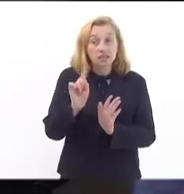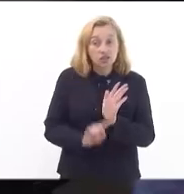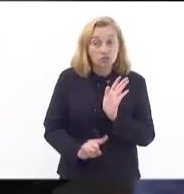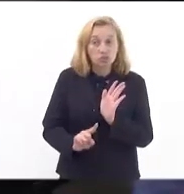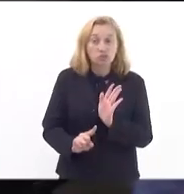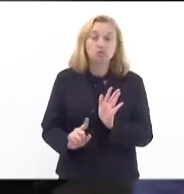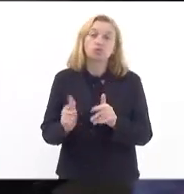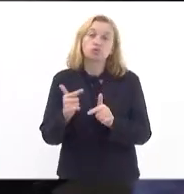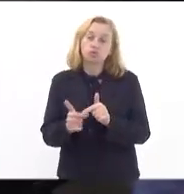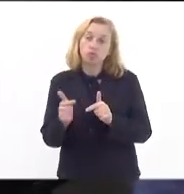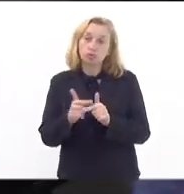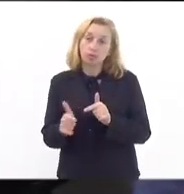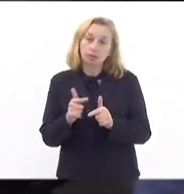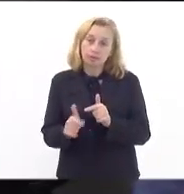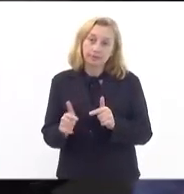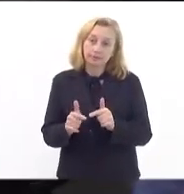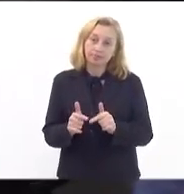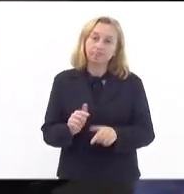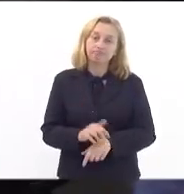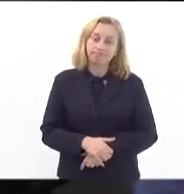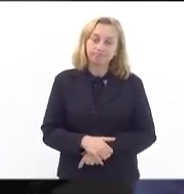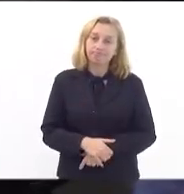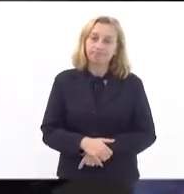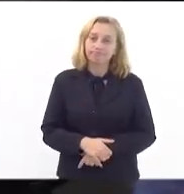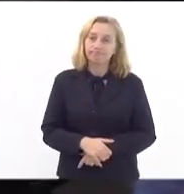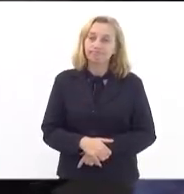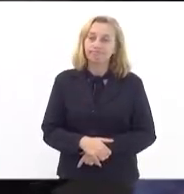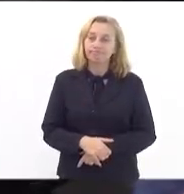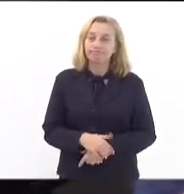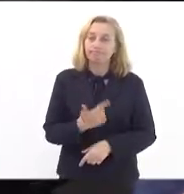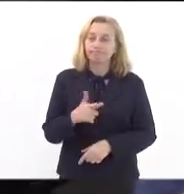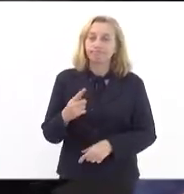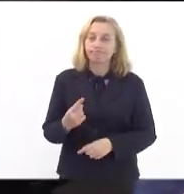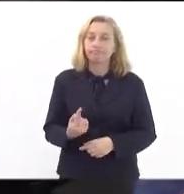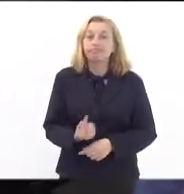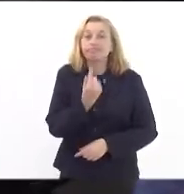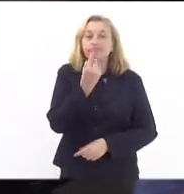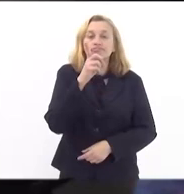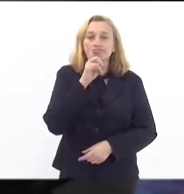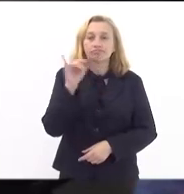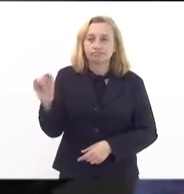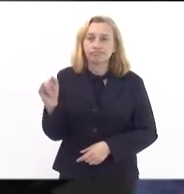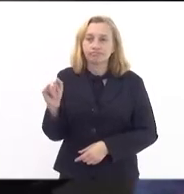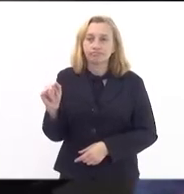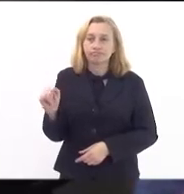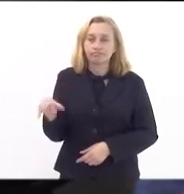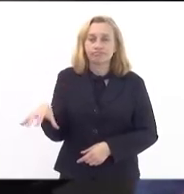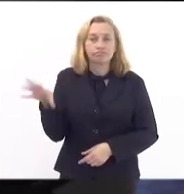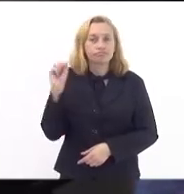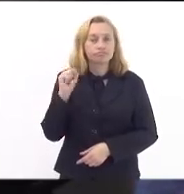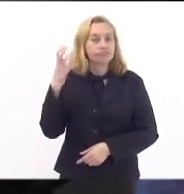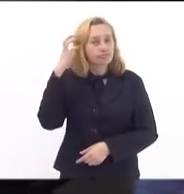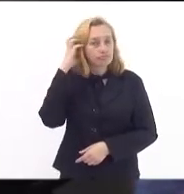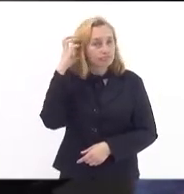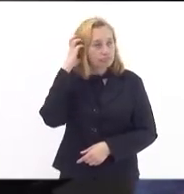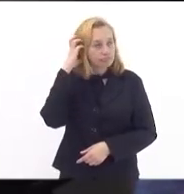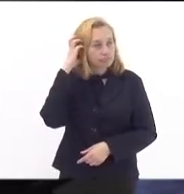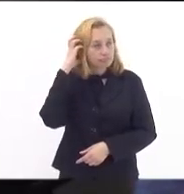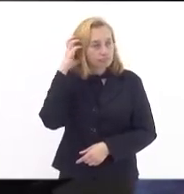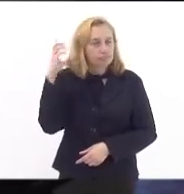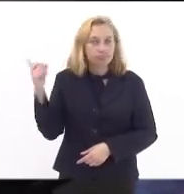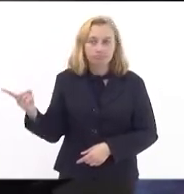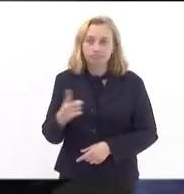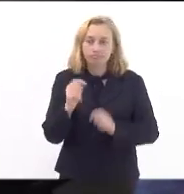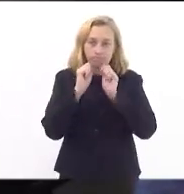esses problemas vai atenuar um pouco porque eu não tenho um dia que eu não ouço rádio dentro daqui para